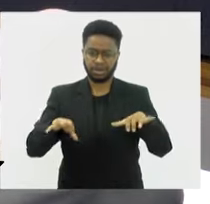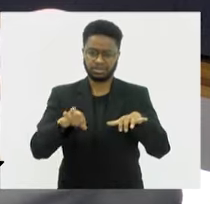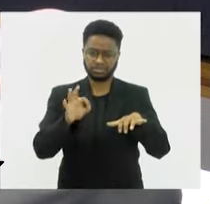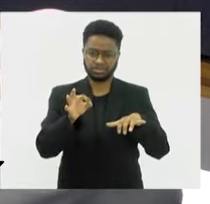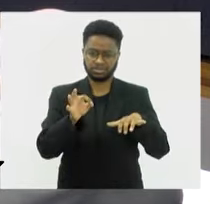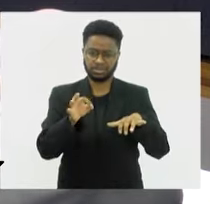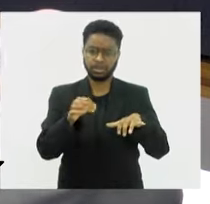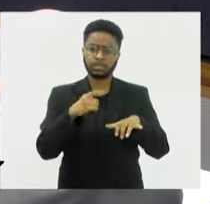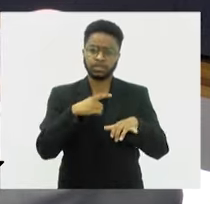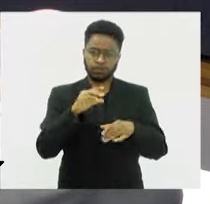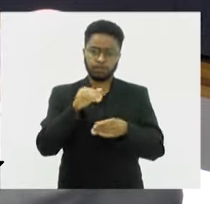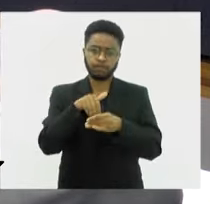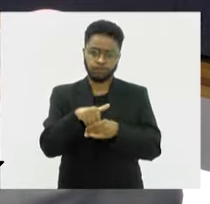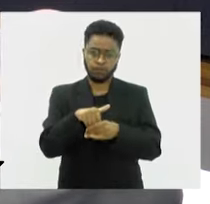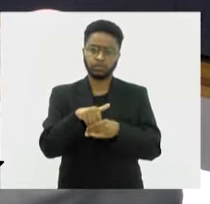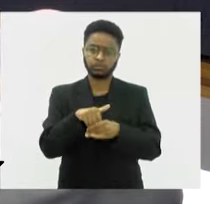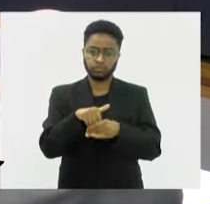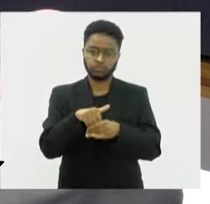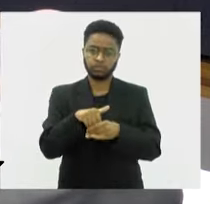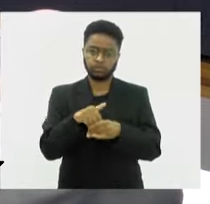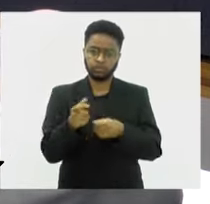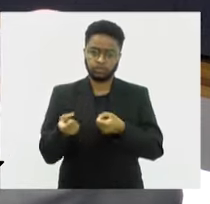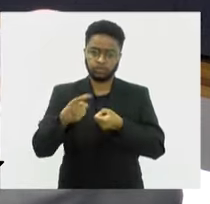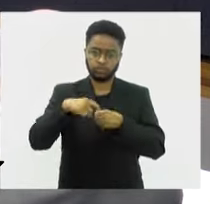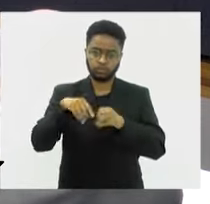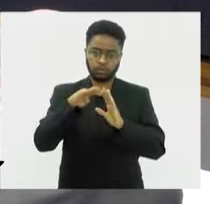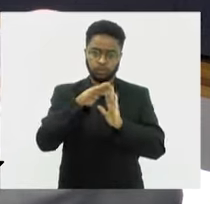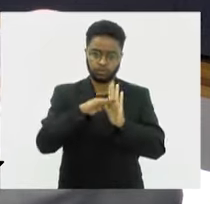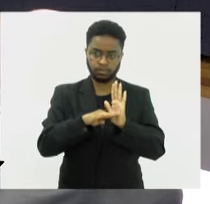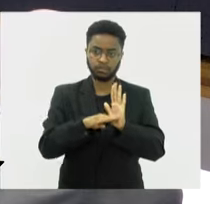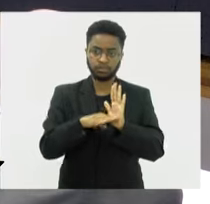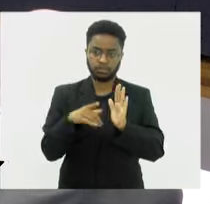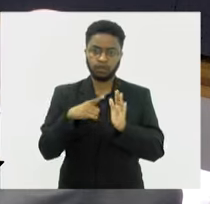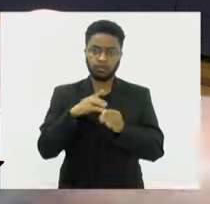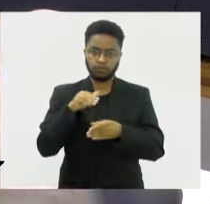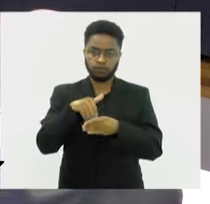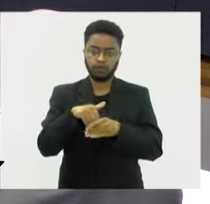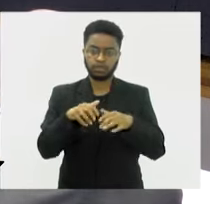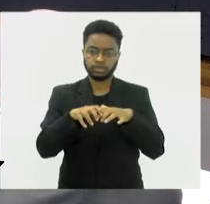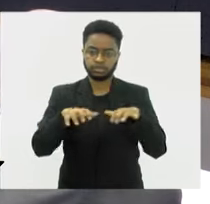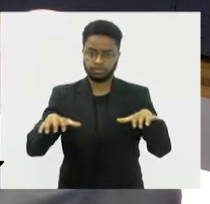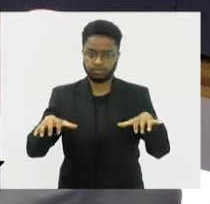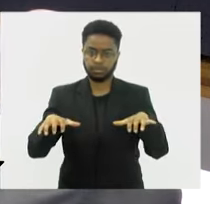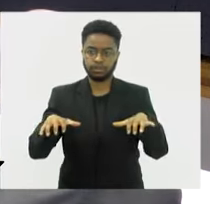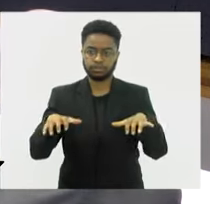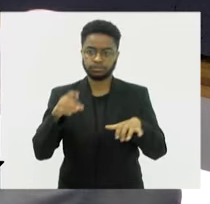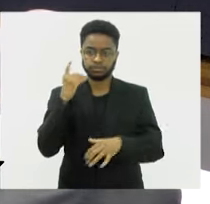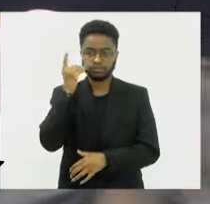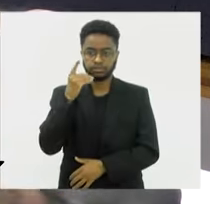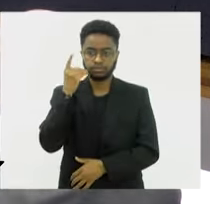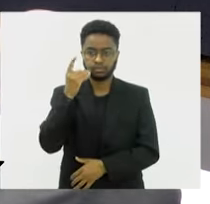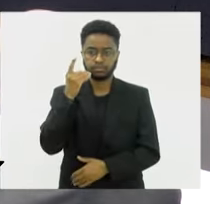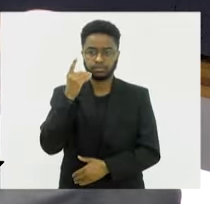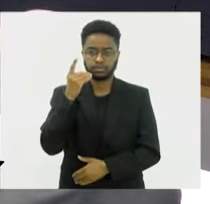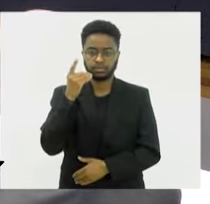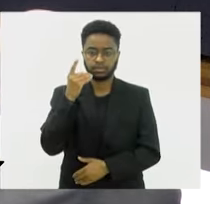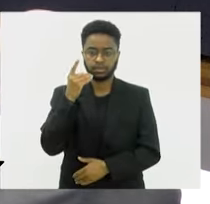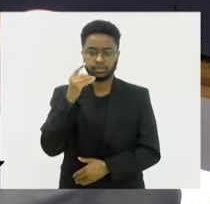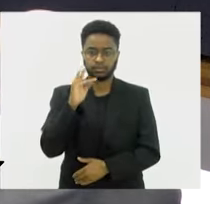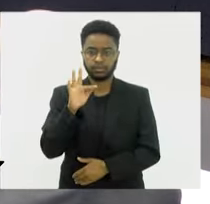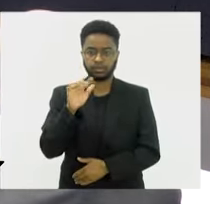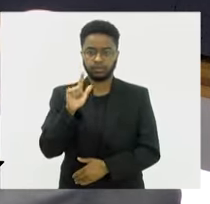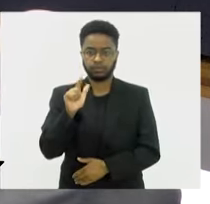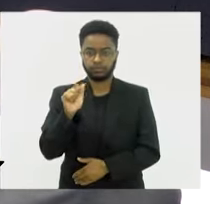Foi apresentado um voto no retorno da pauta. Foi apresentado um voto em separado do deputado